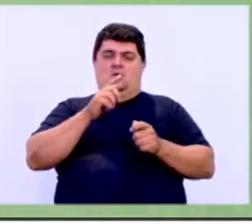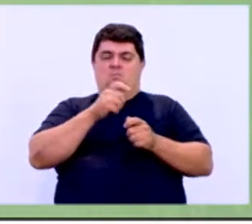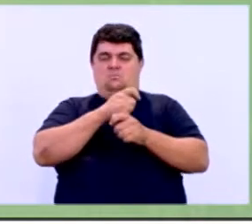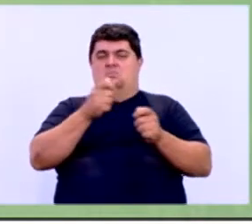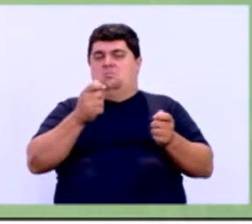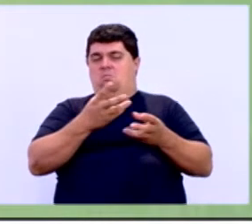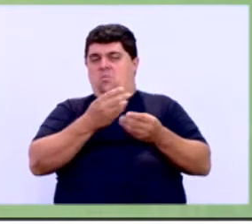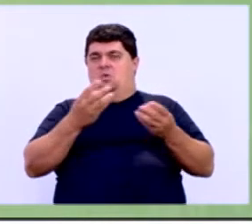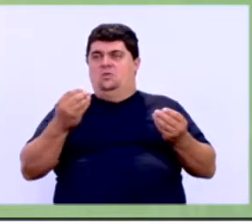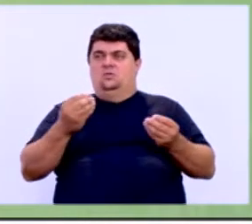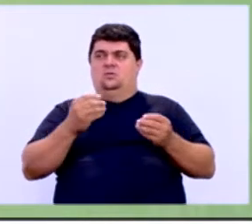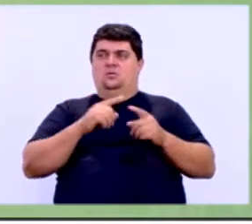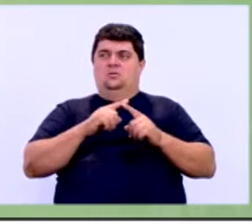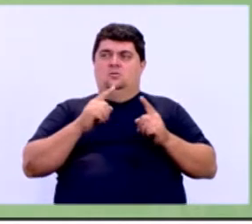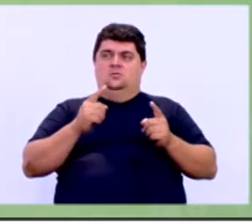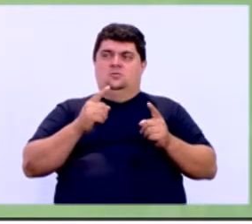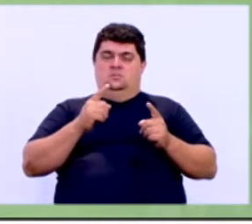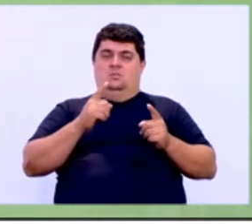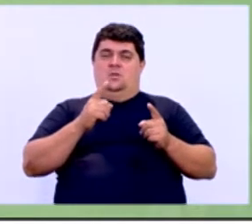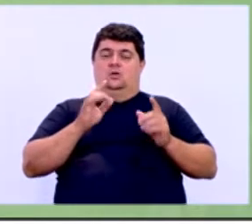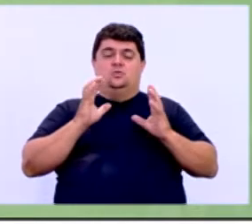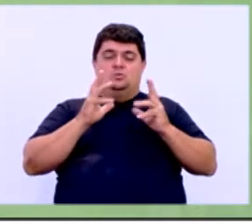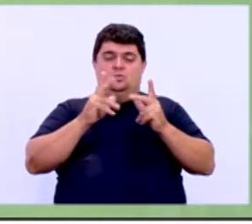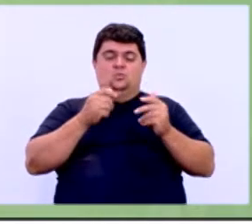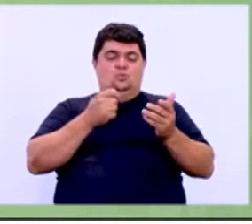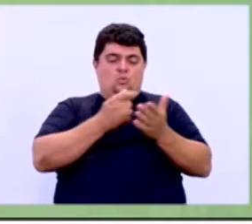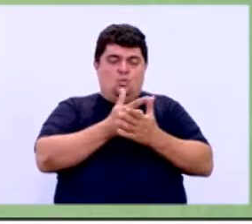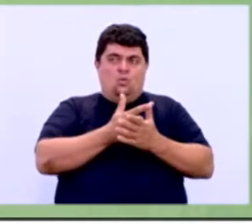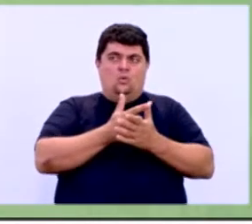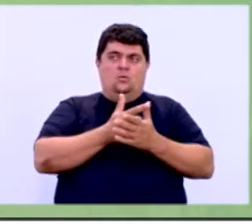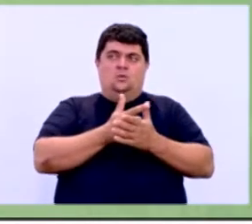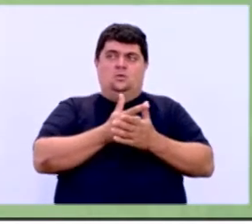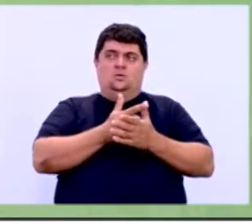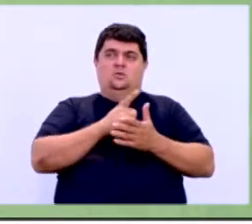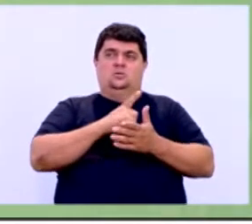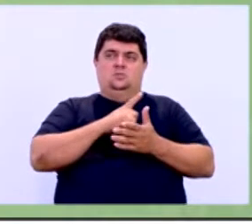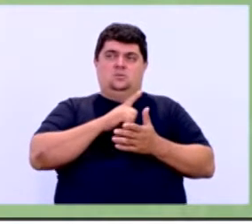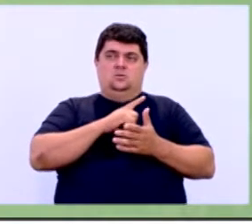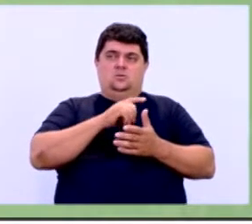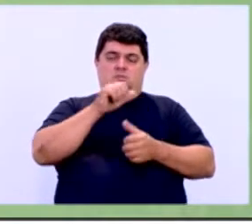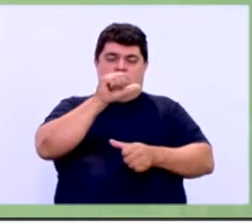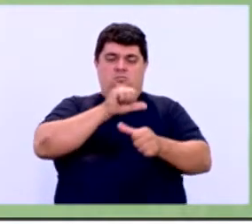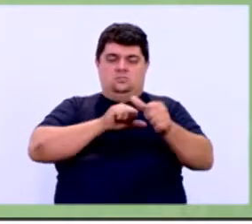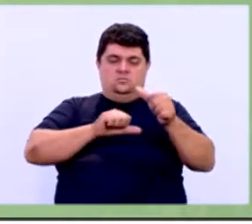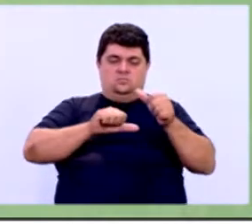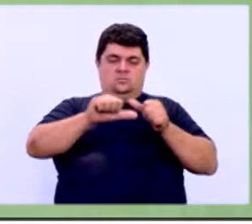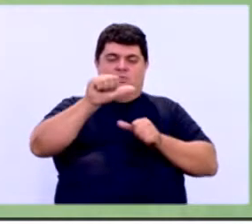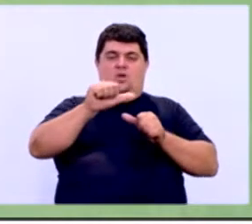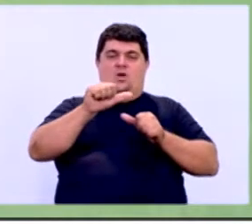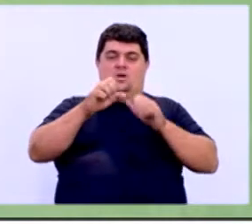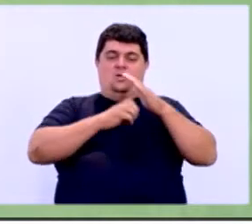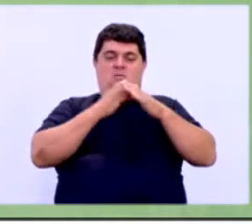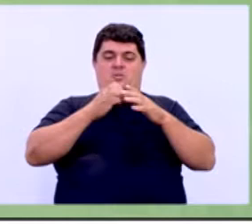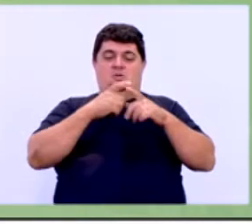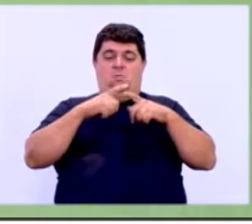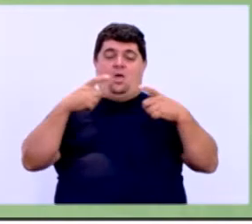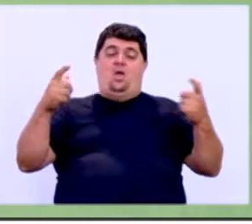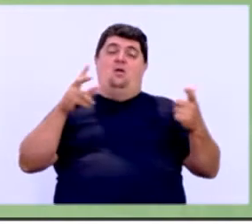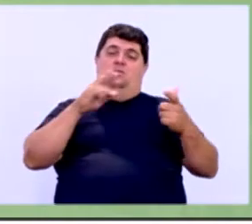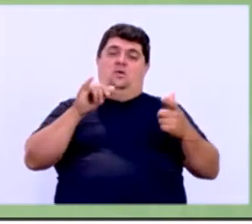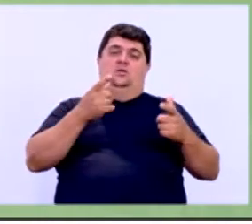dinheiro, né? Mas estes bens, eles devem agir em benefício da